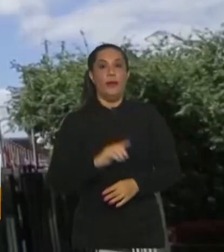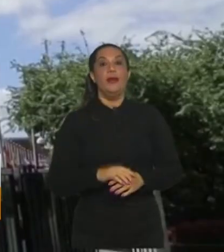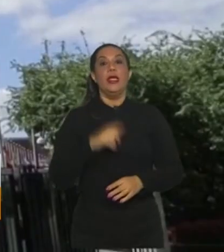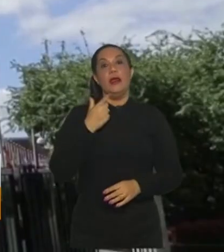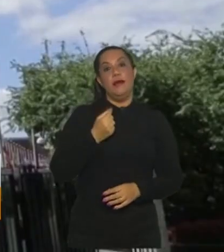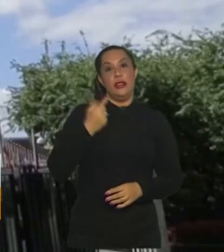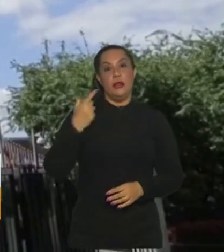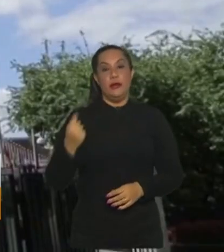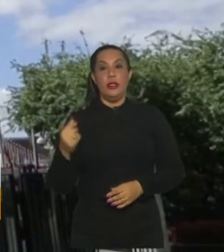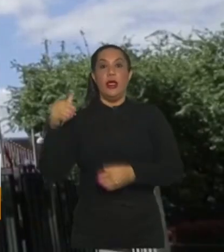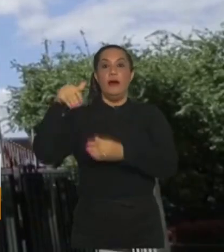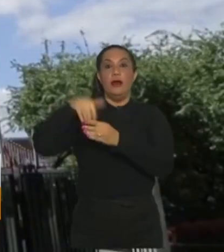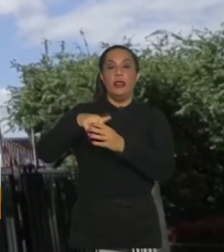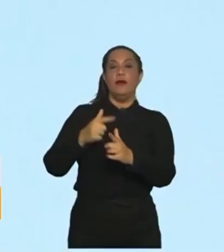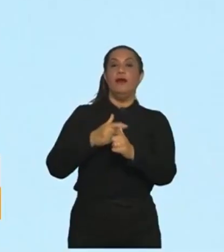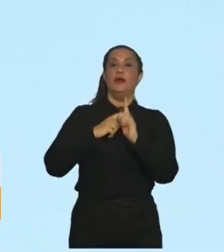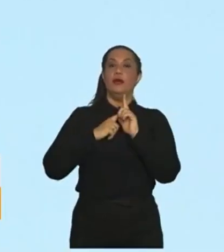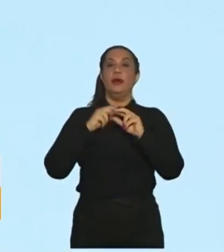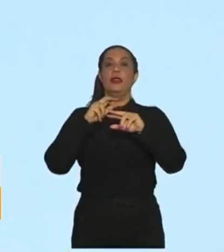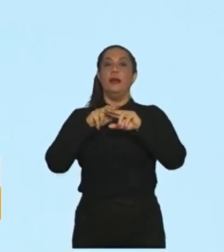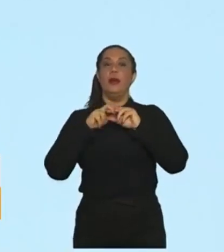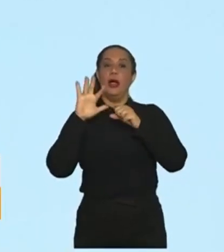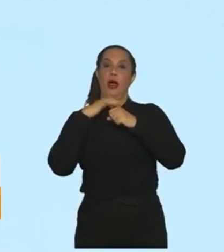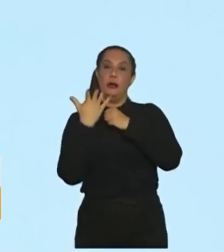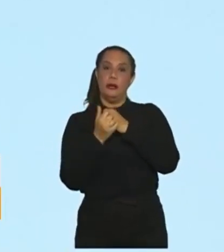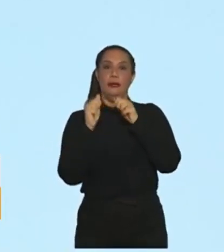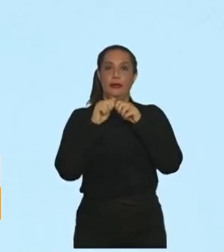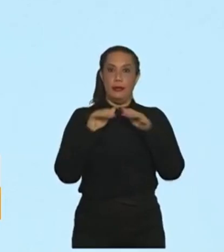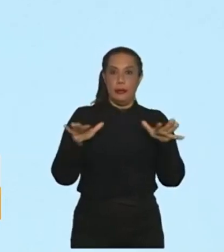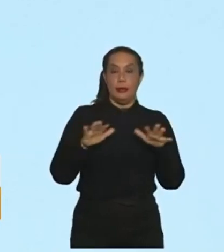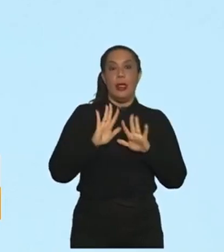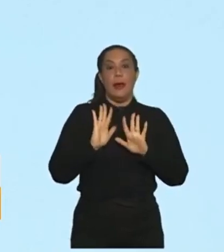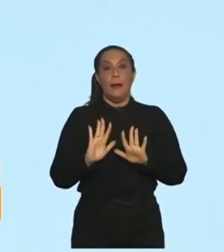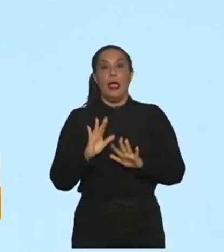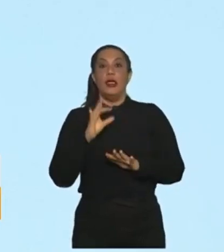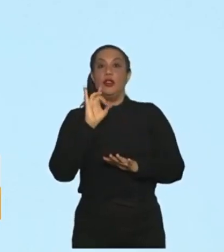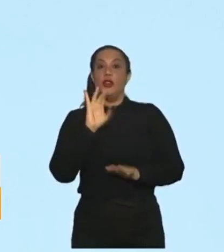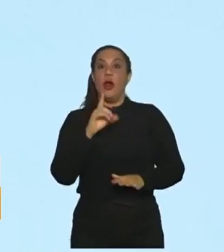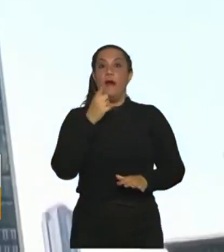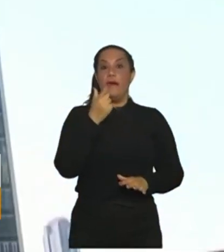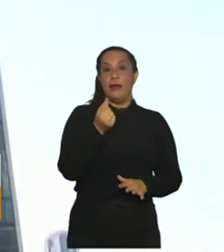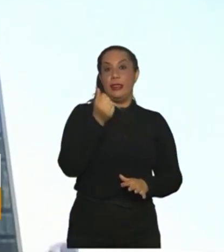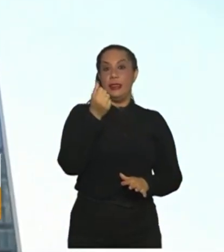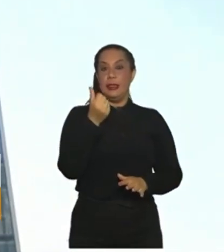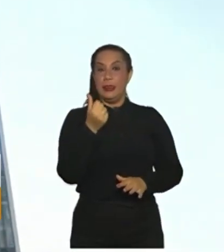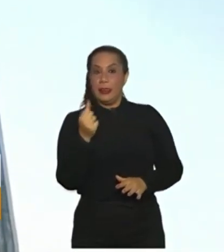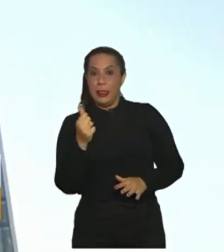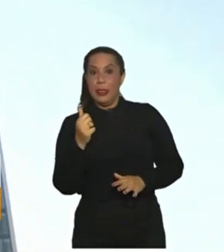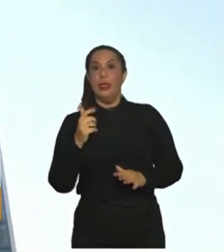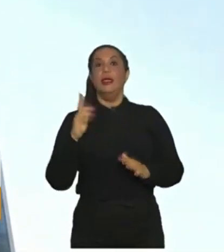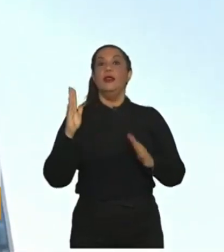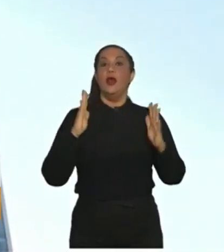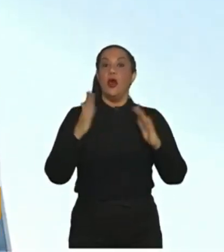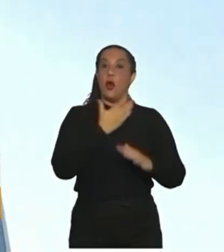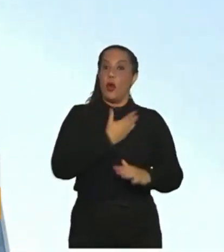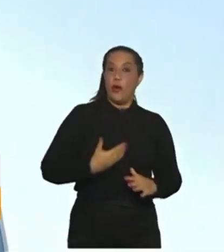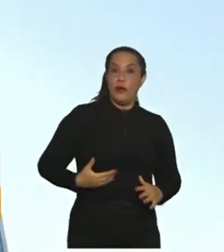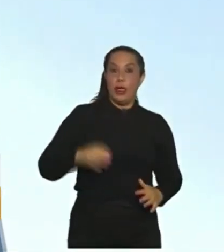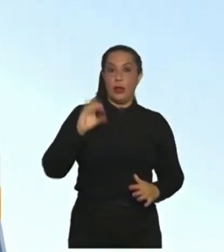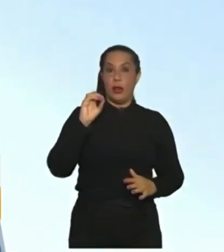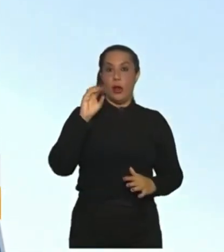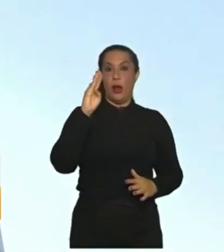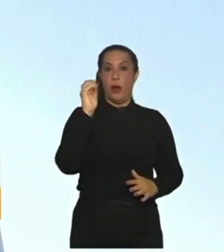O jornalista Everton Brito, vice-presidente do SebraPaz, Centro Brasileiro